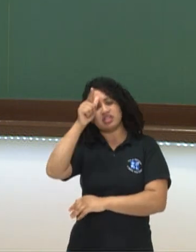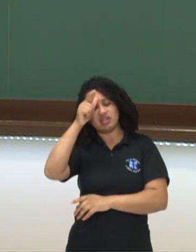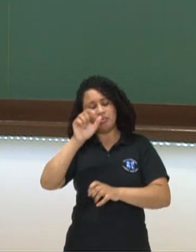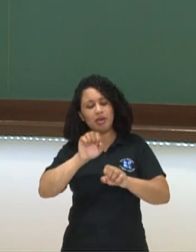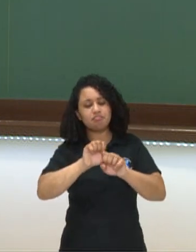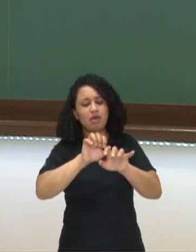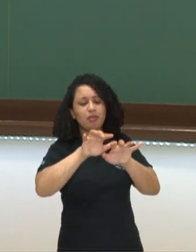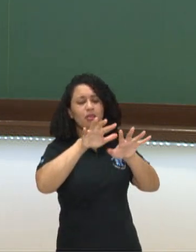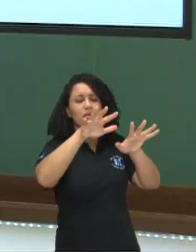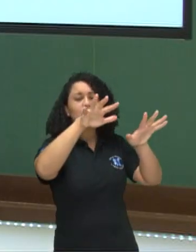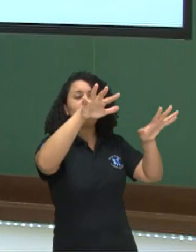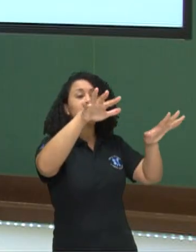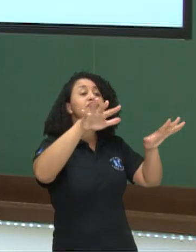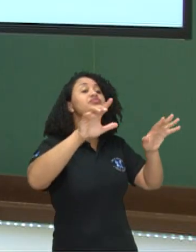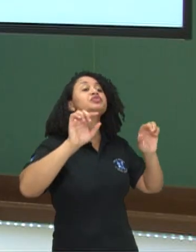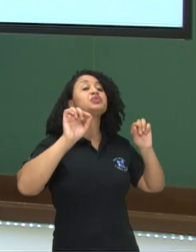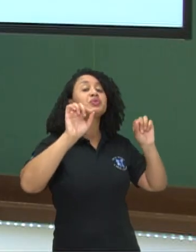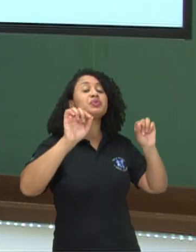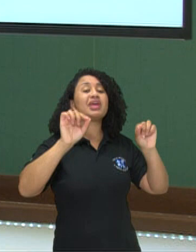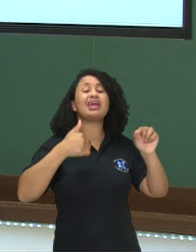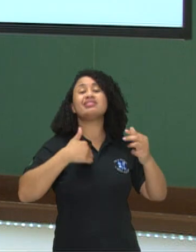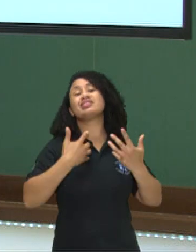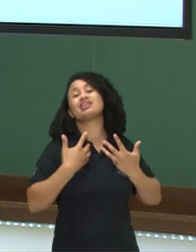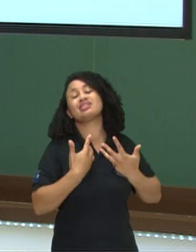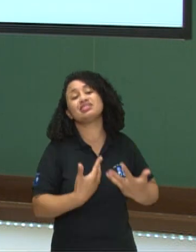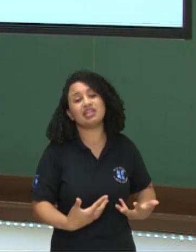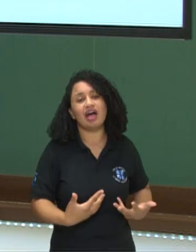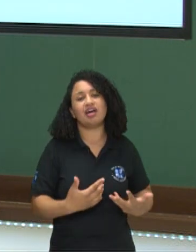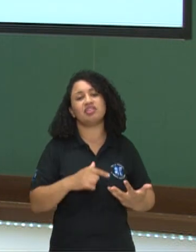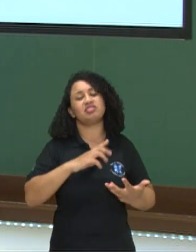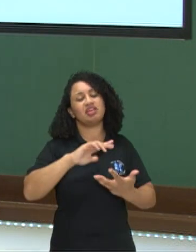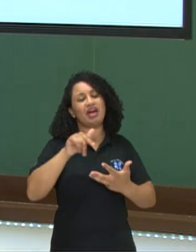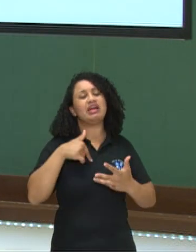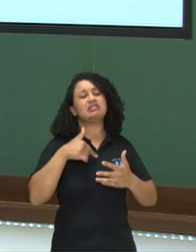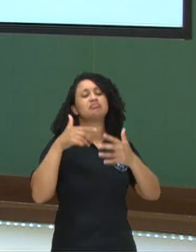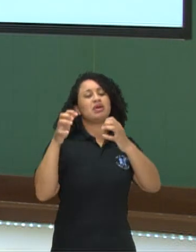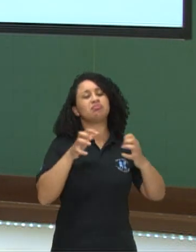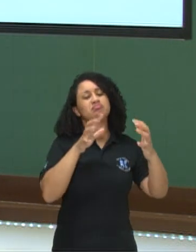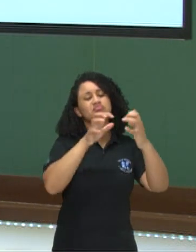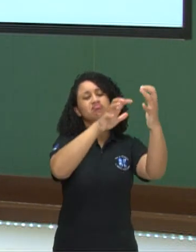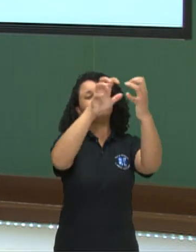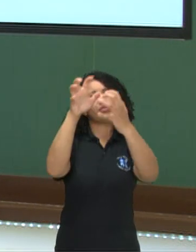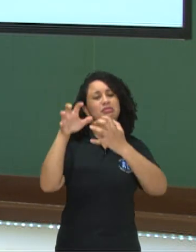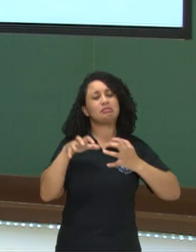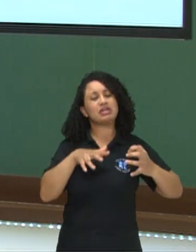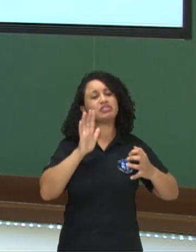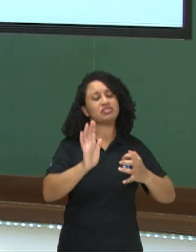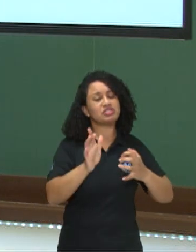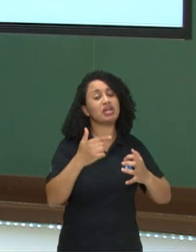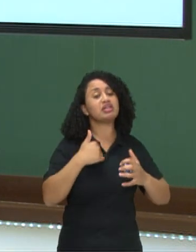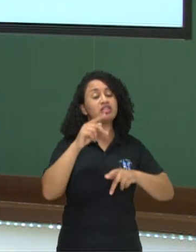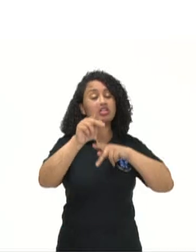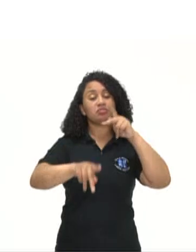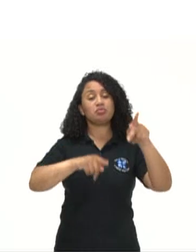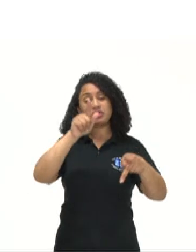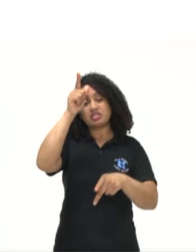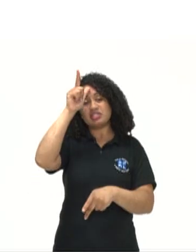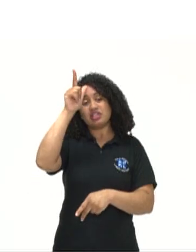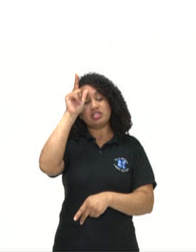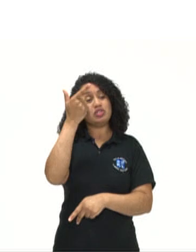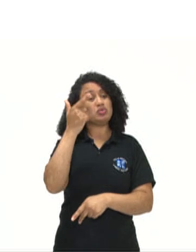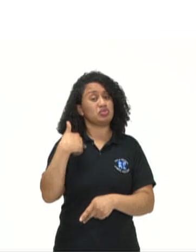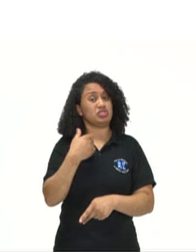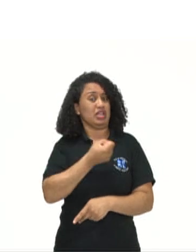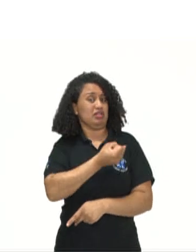várias frentes. Resultado disso? Desgaste. Muitas frentes de batalha. A população alemã, então, não havia tantos